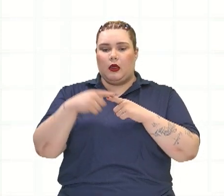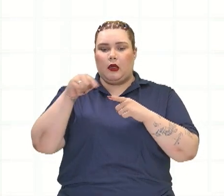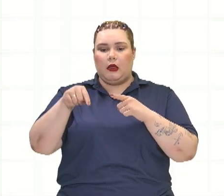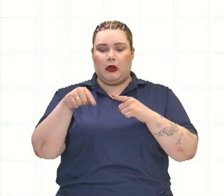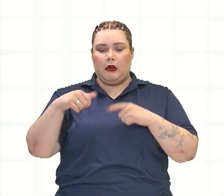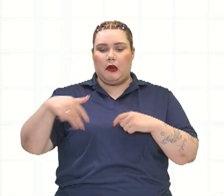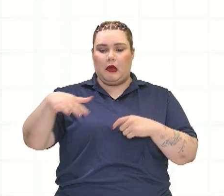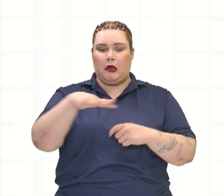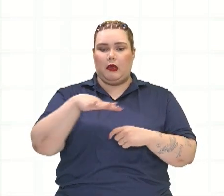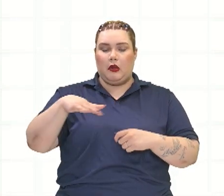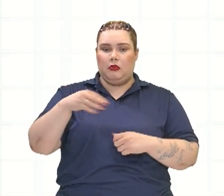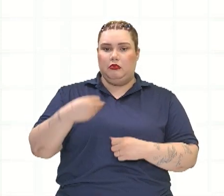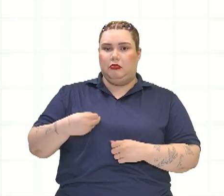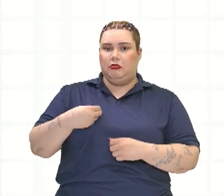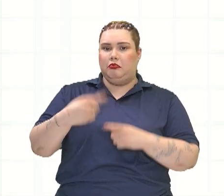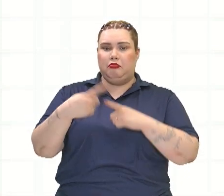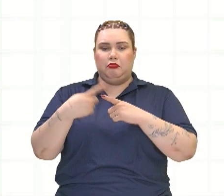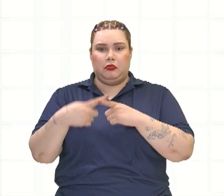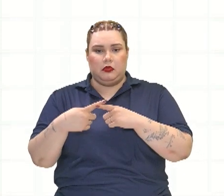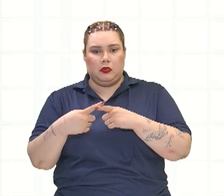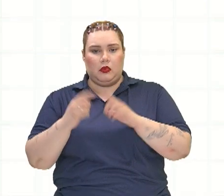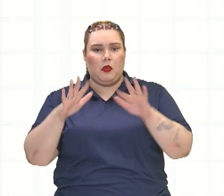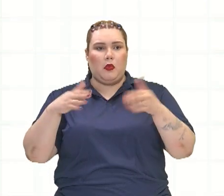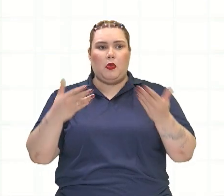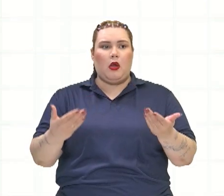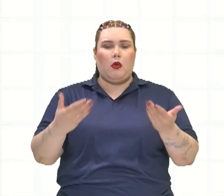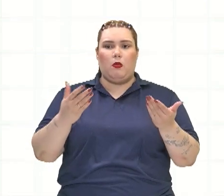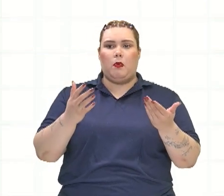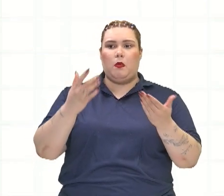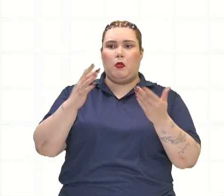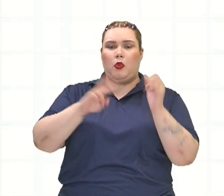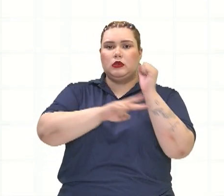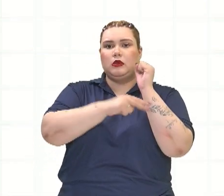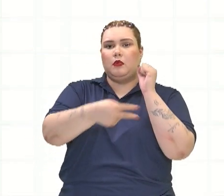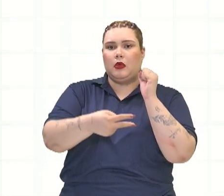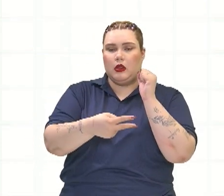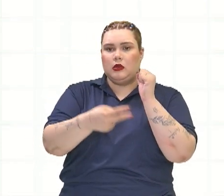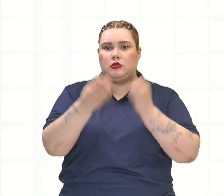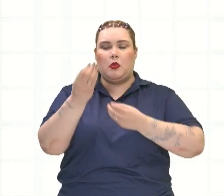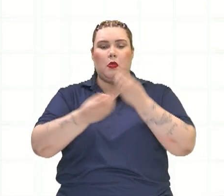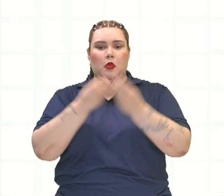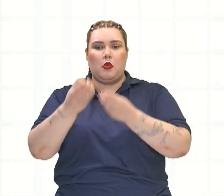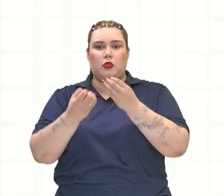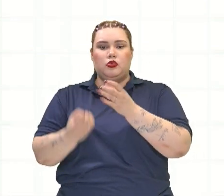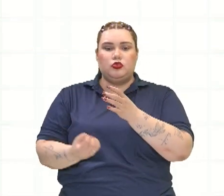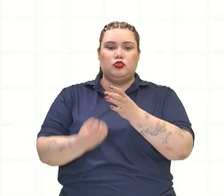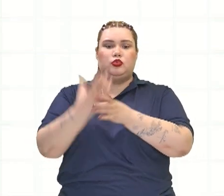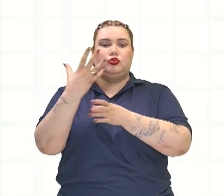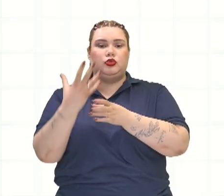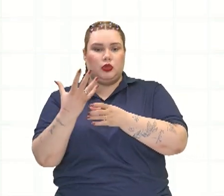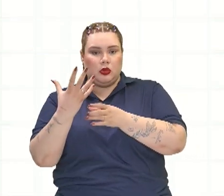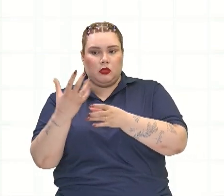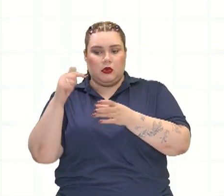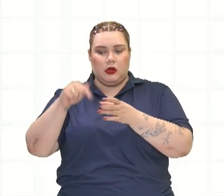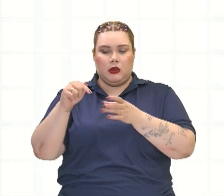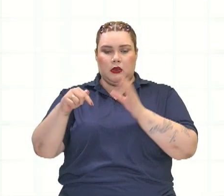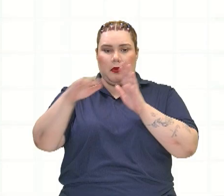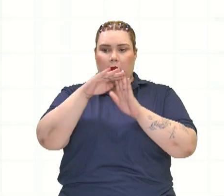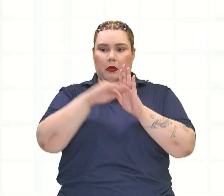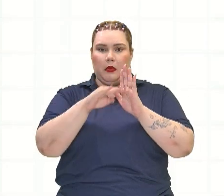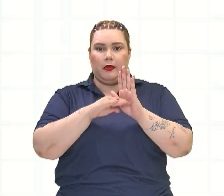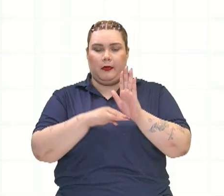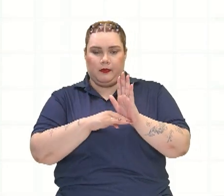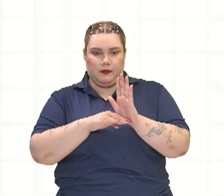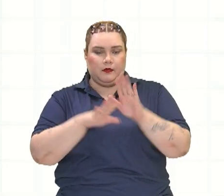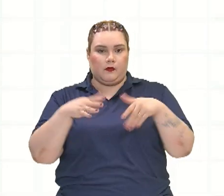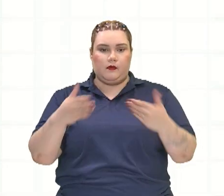existem? Quais são os fatores que fazem com que a gente tenha determinada essa classificação? Então,